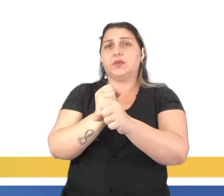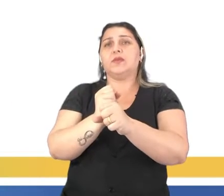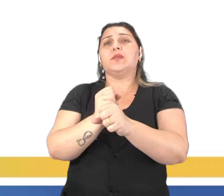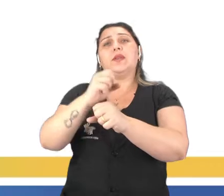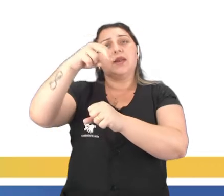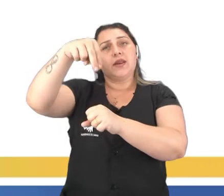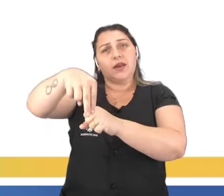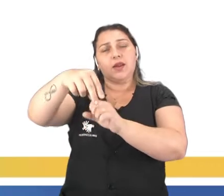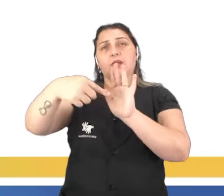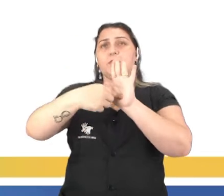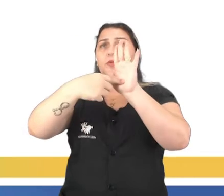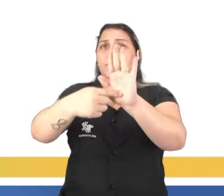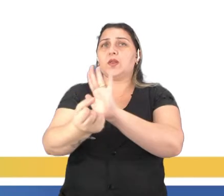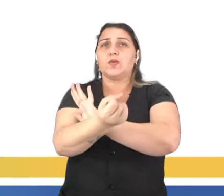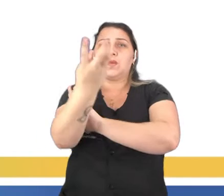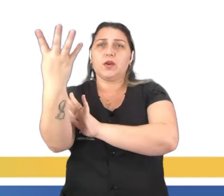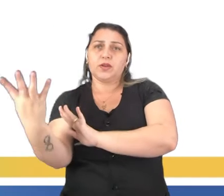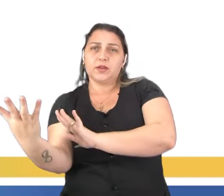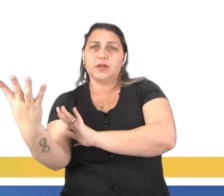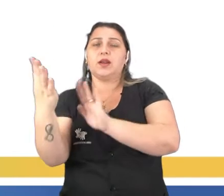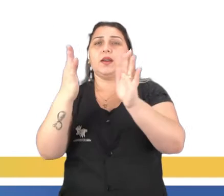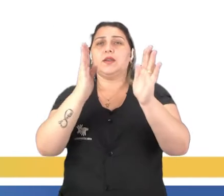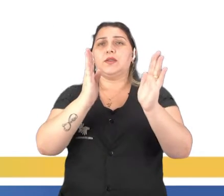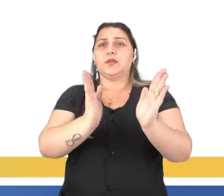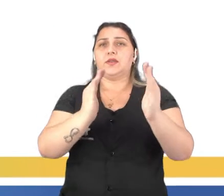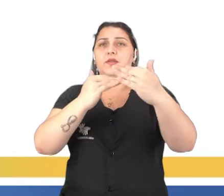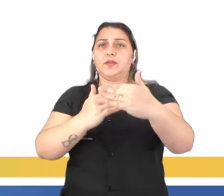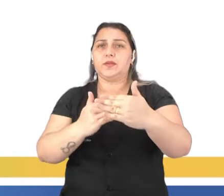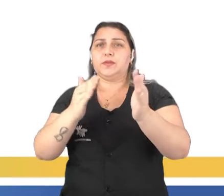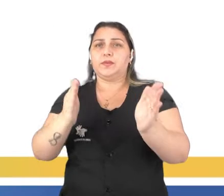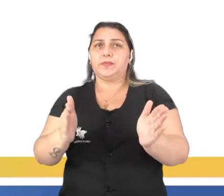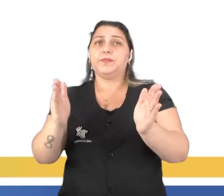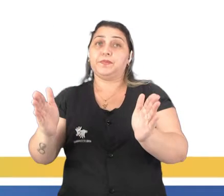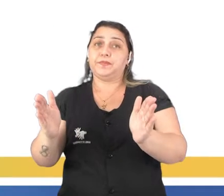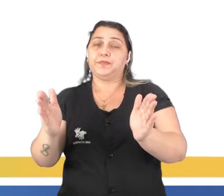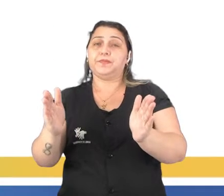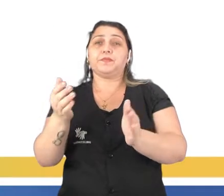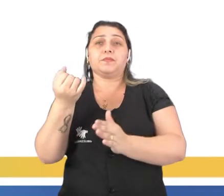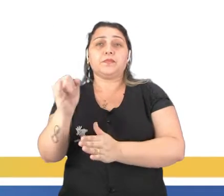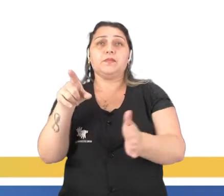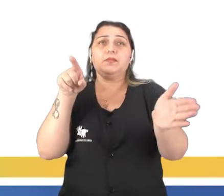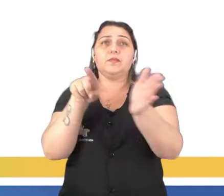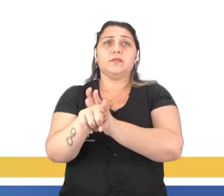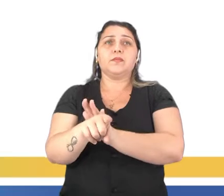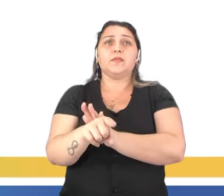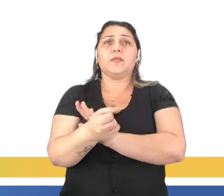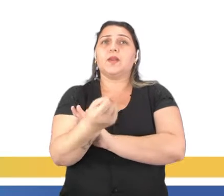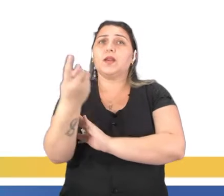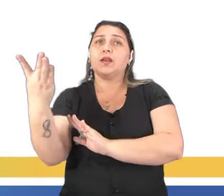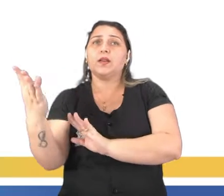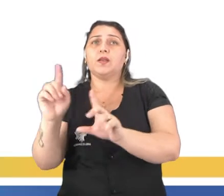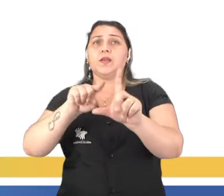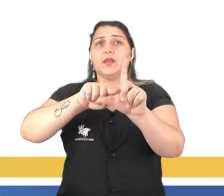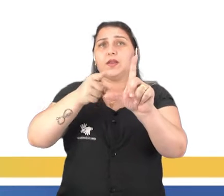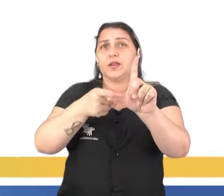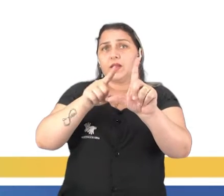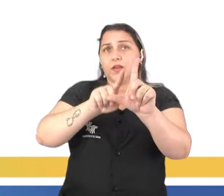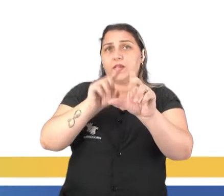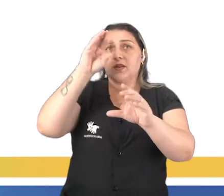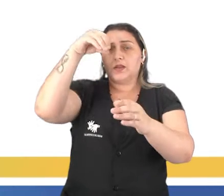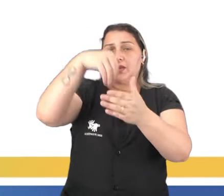né, n indicando aí a quantidade de lados desse polígono. Então, se eu perguntar quanto mede cada ângulo interno de